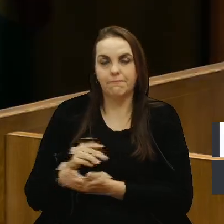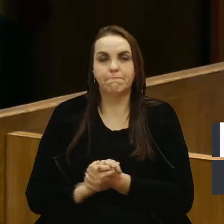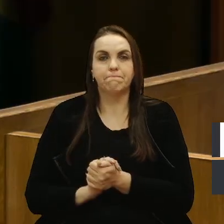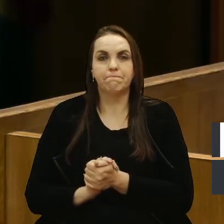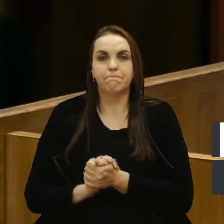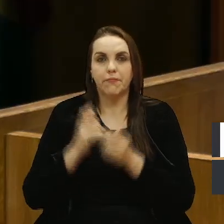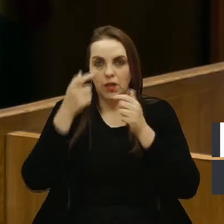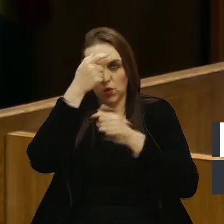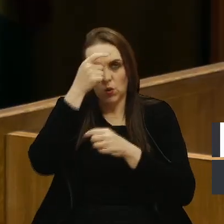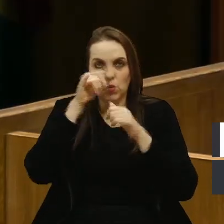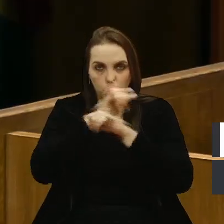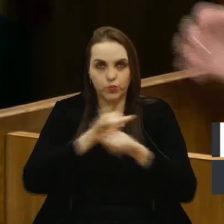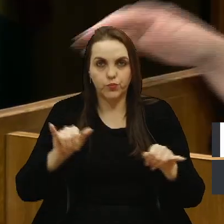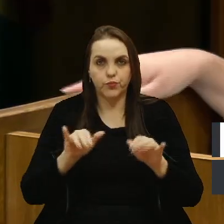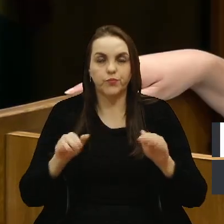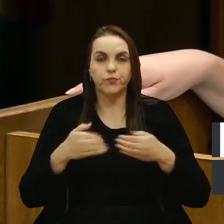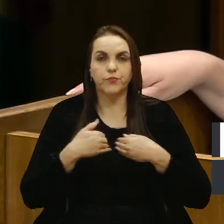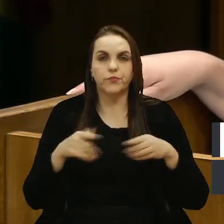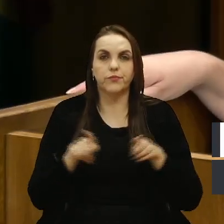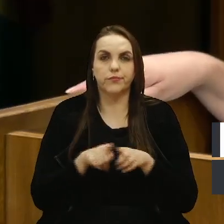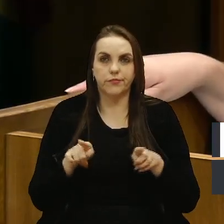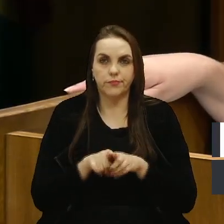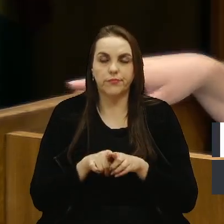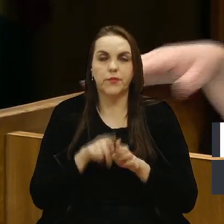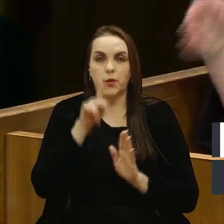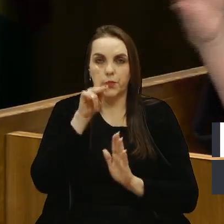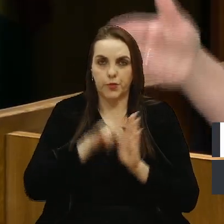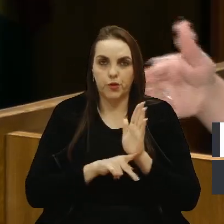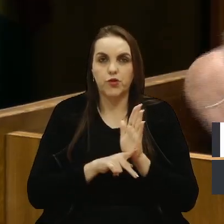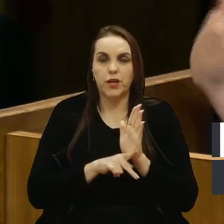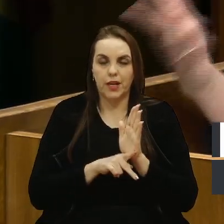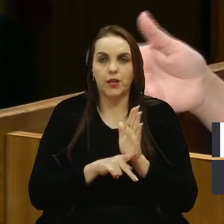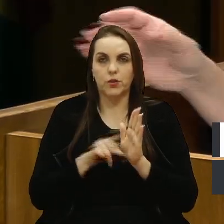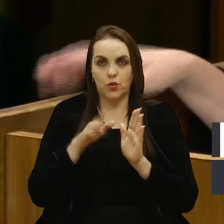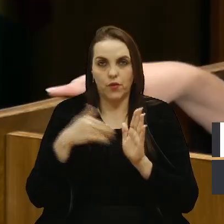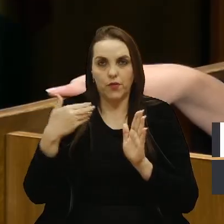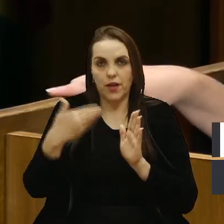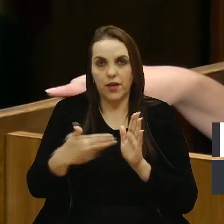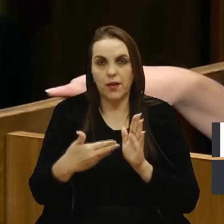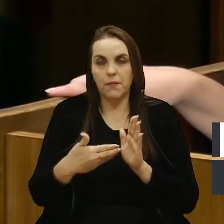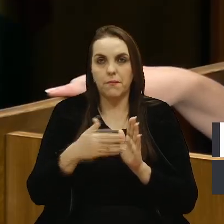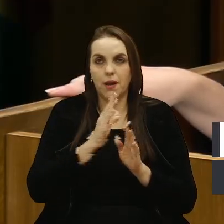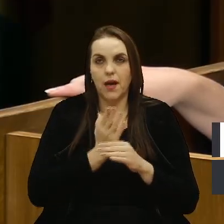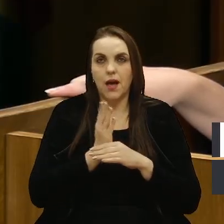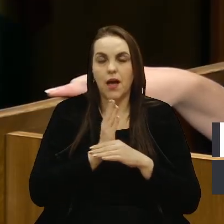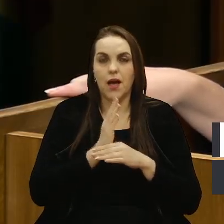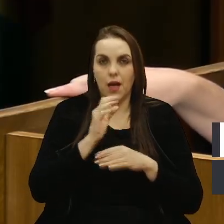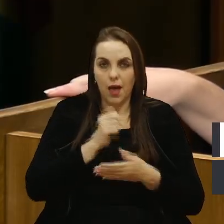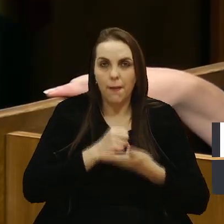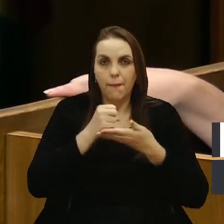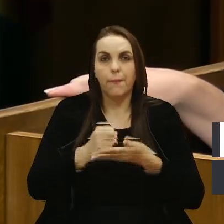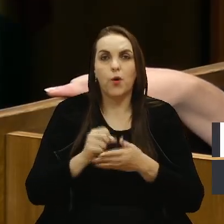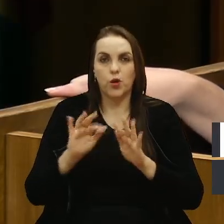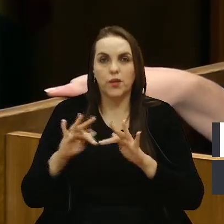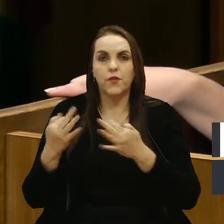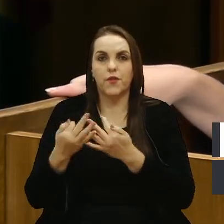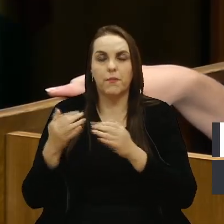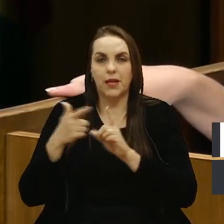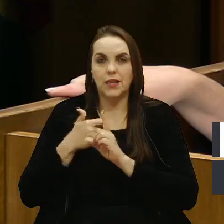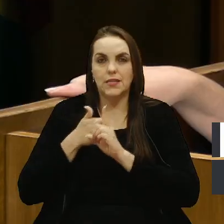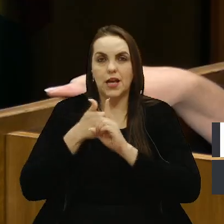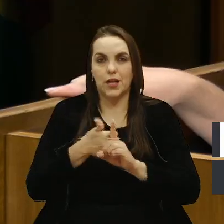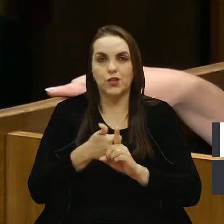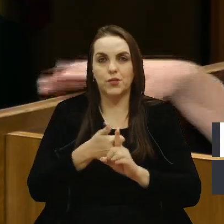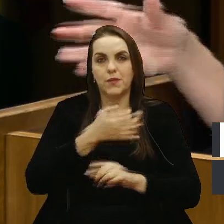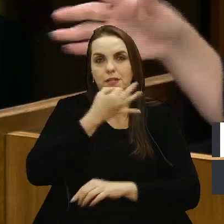autismo, falar também desse nosso projeto que vem aí para somar na questão das famílias atípicas